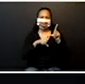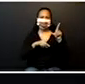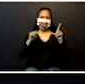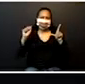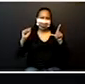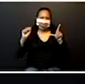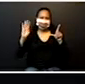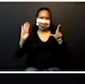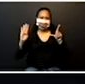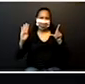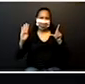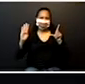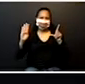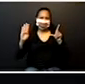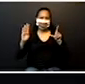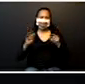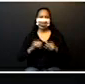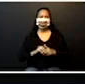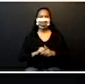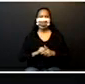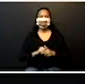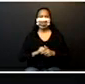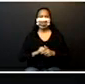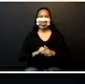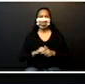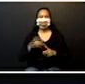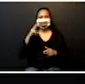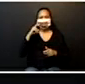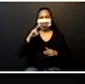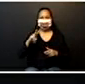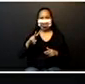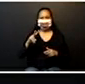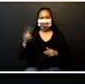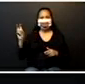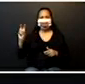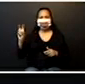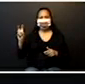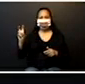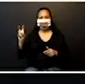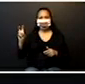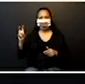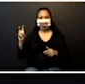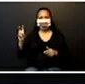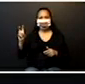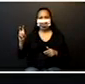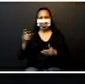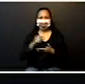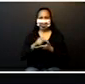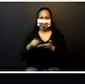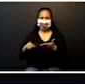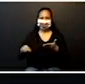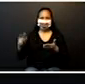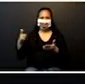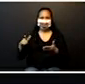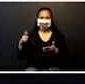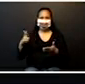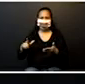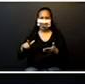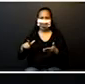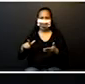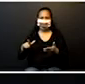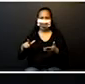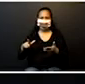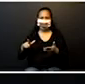letra B. Agora, olha o 5º. Ele pede reescreva, lembrando,